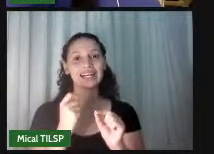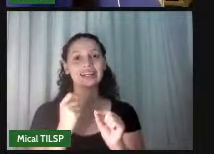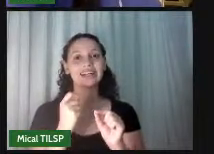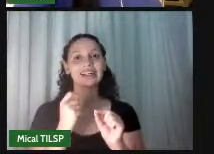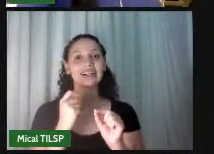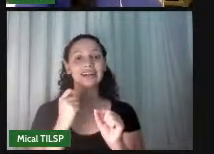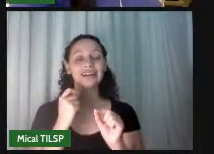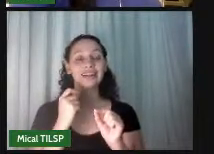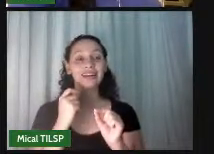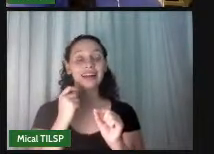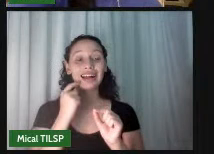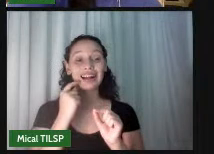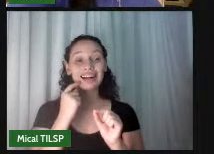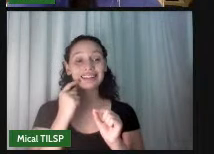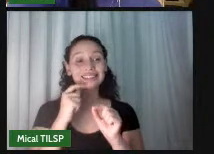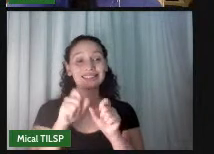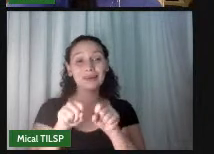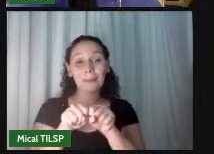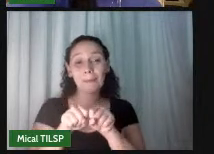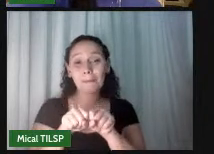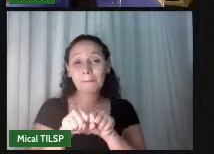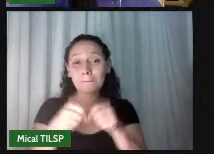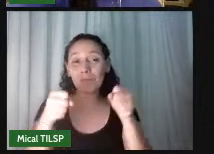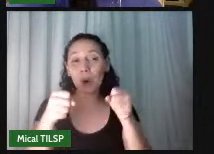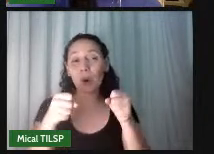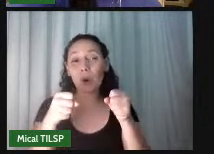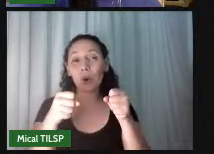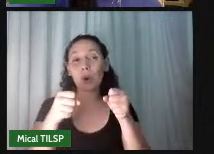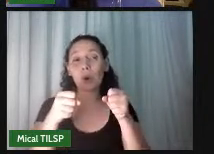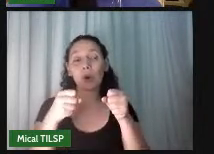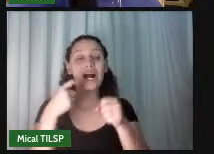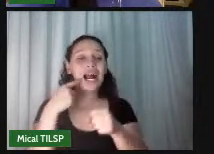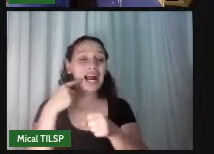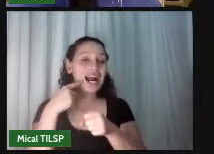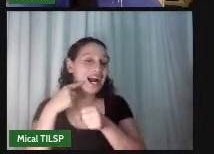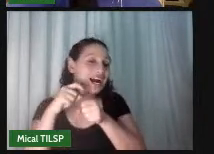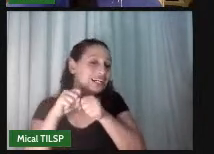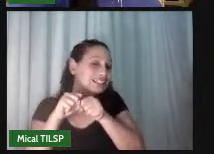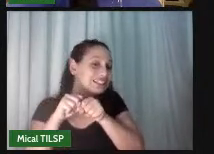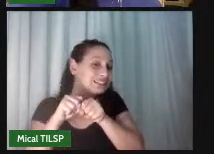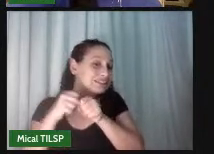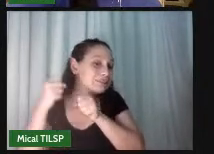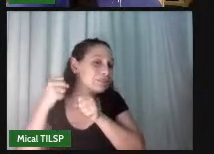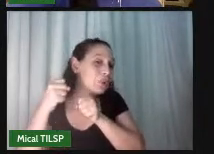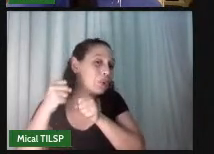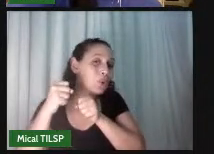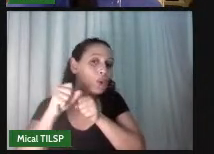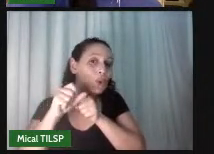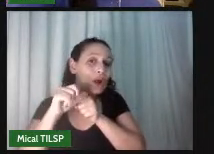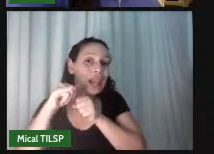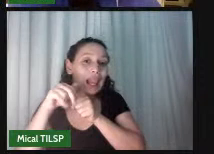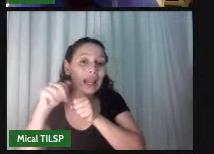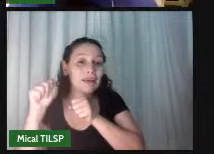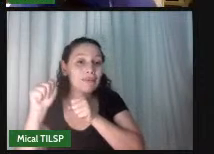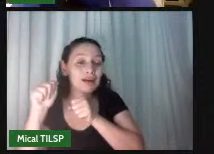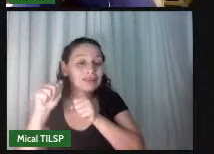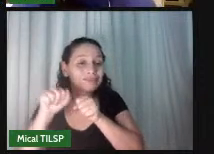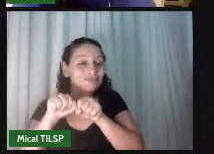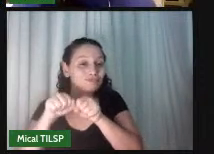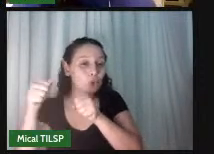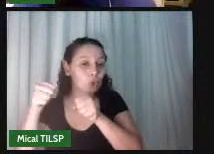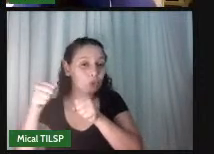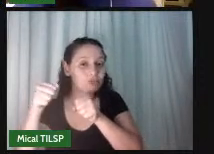né, uma lima fraturada em um dos canais mesiais desse 47. Opa, aí já começou.